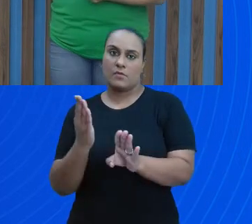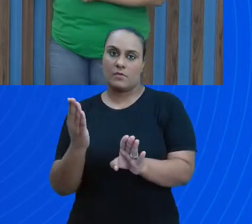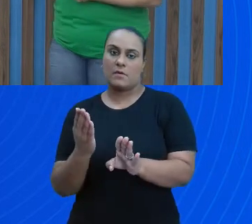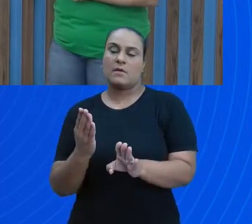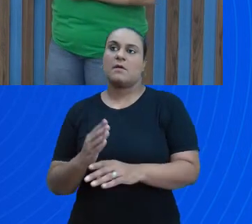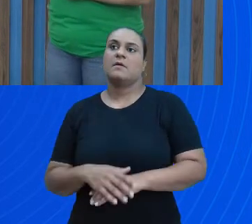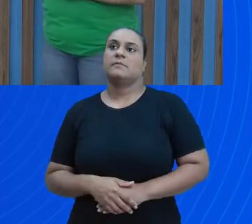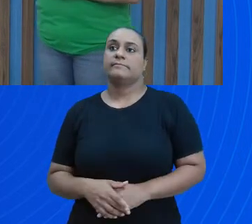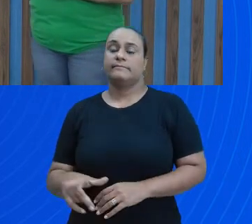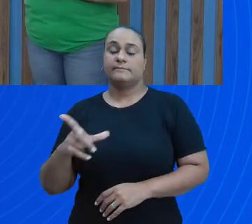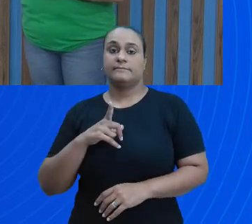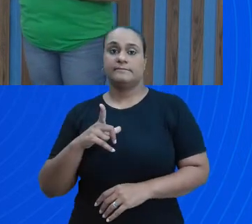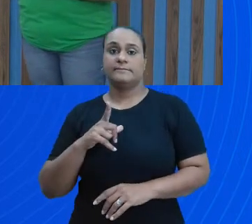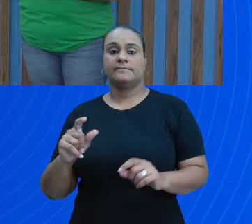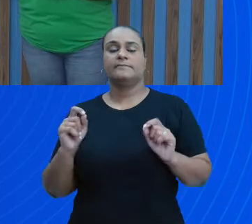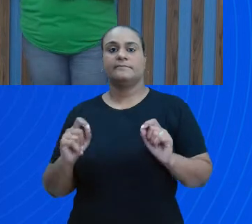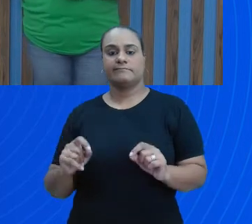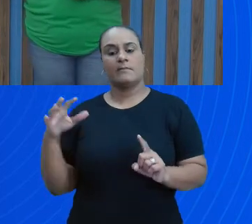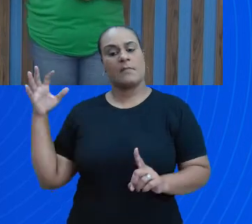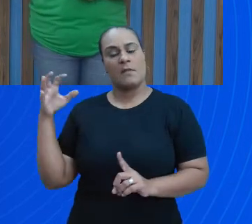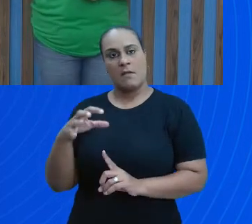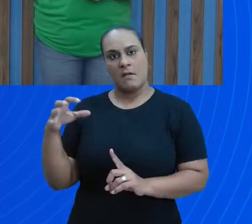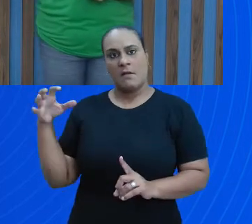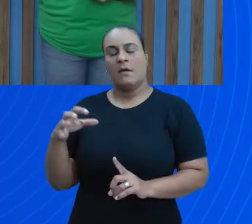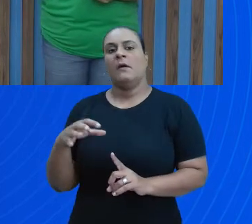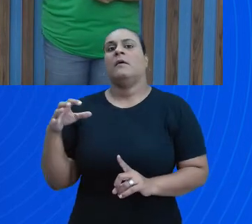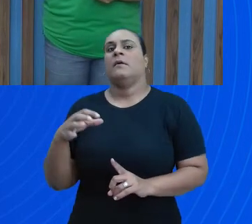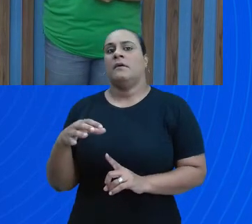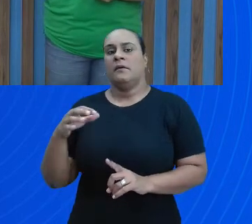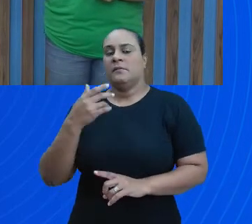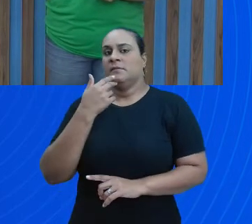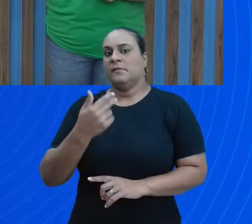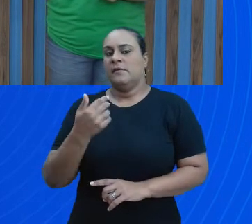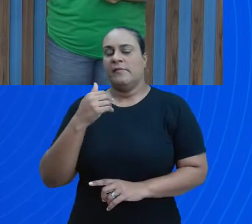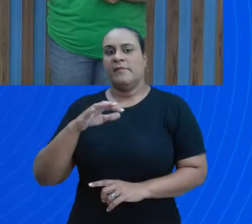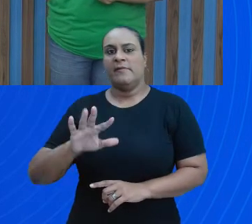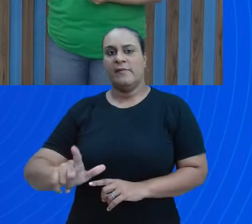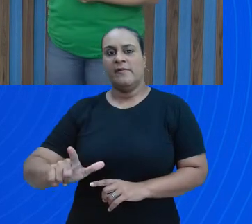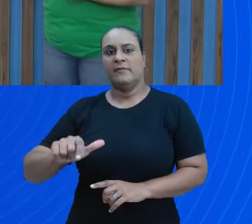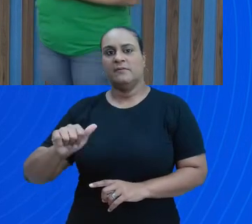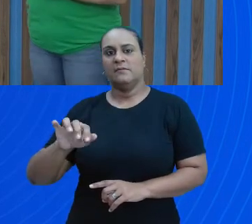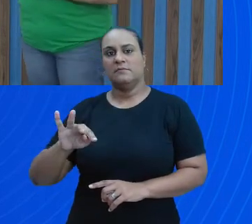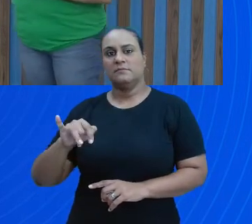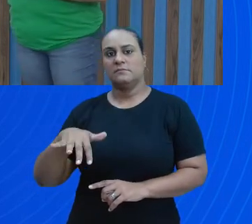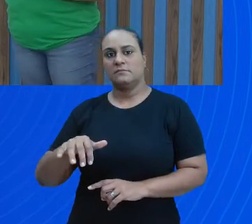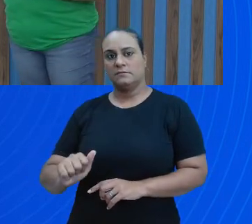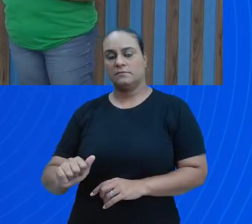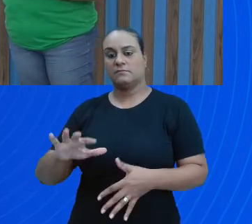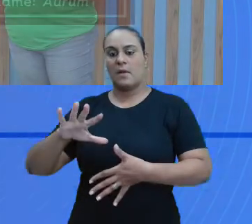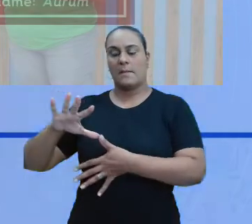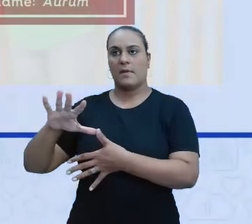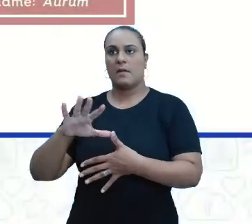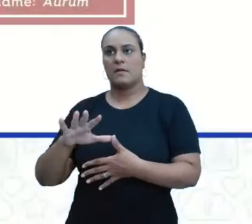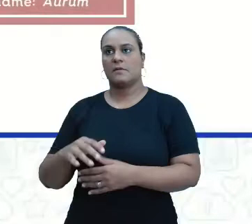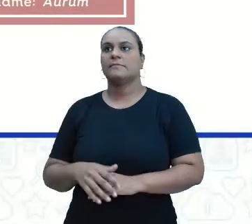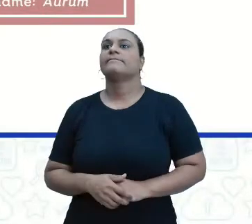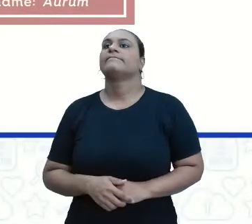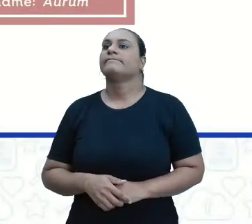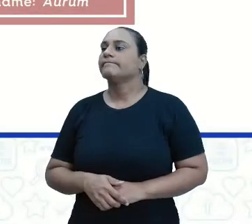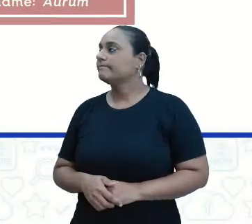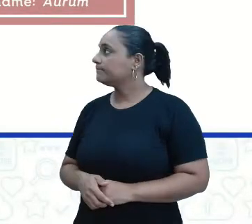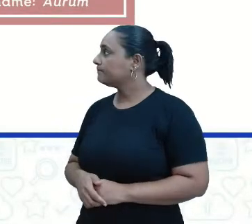eles têm essa influência aí da língua latina. Então, o ouro, ele vem de